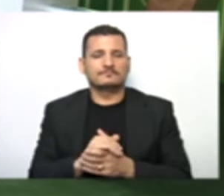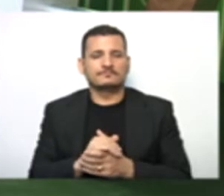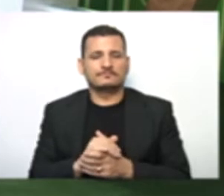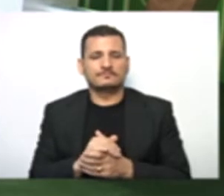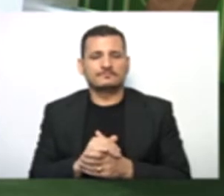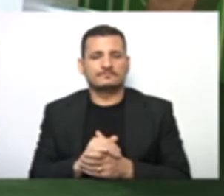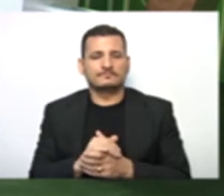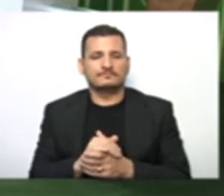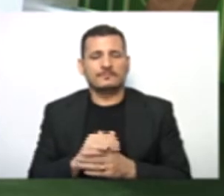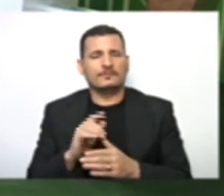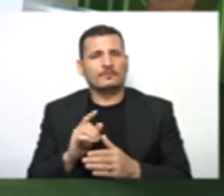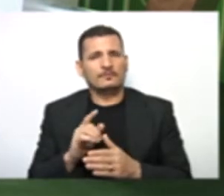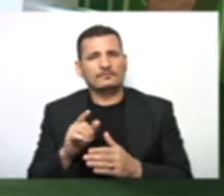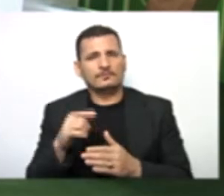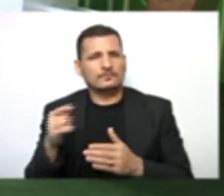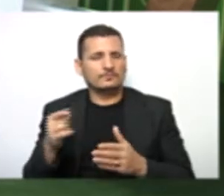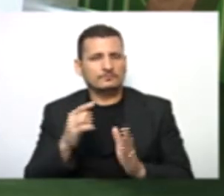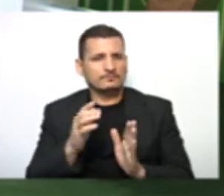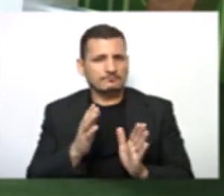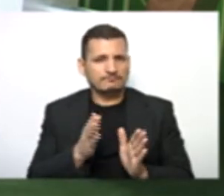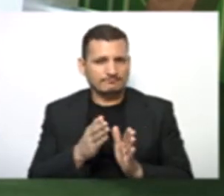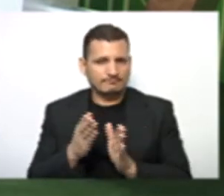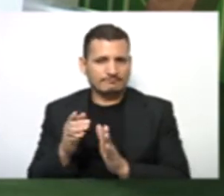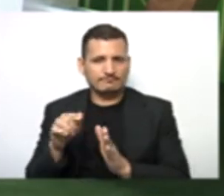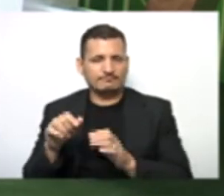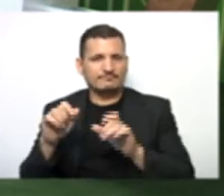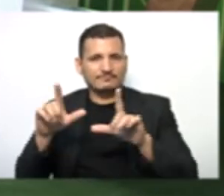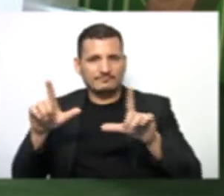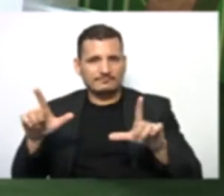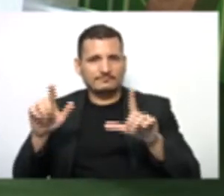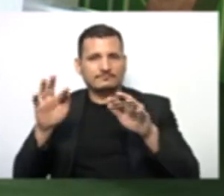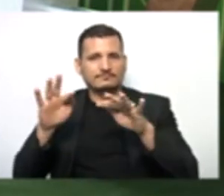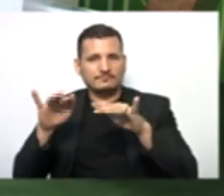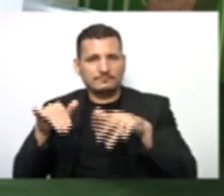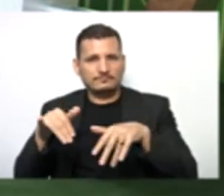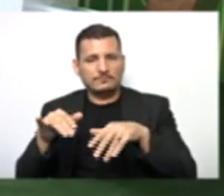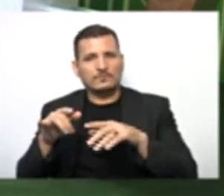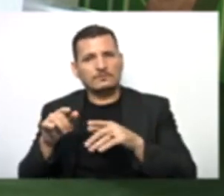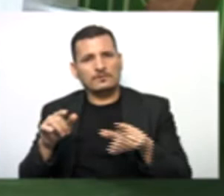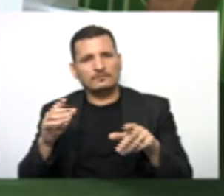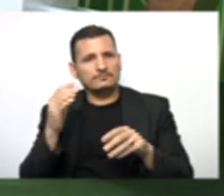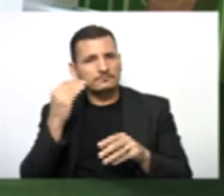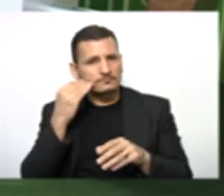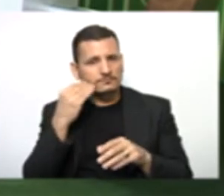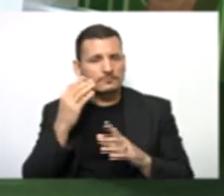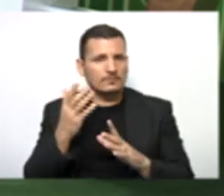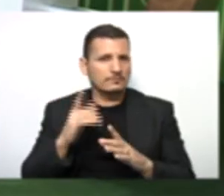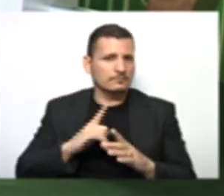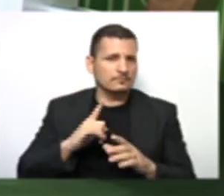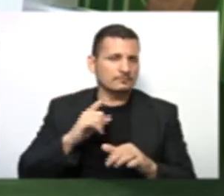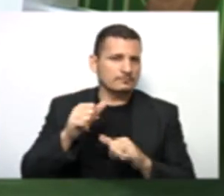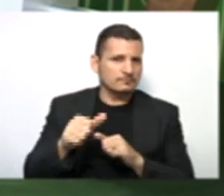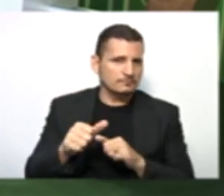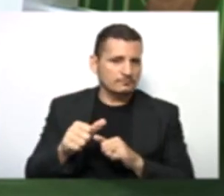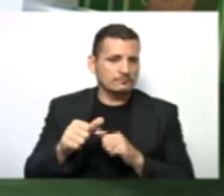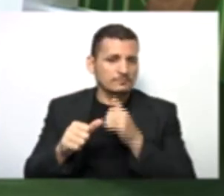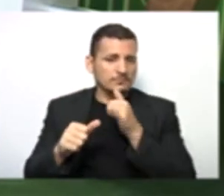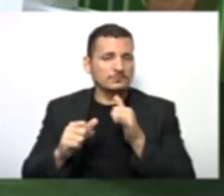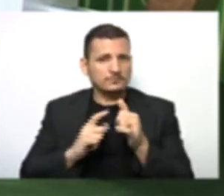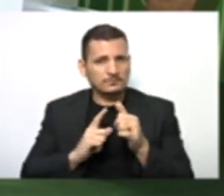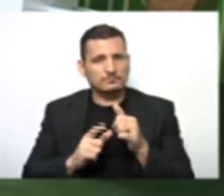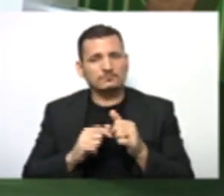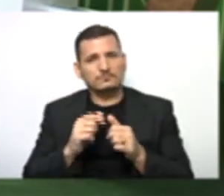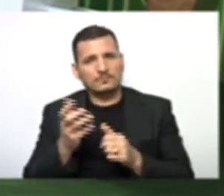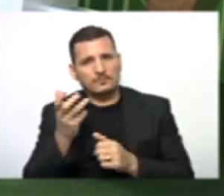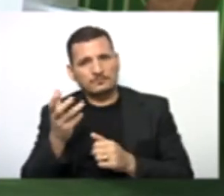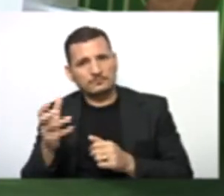esse processo de encerramento, ele vai fazer verificações. Olha, teve alteração? Se teve, ele vai